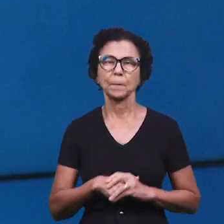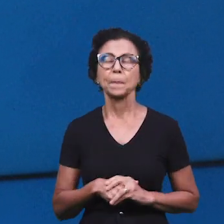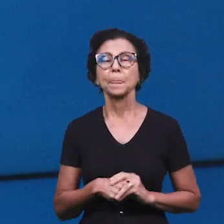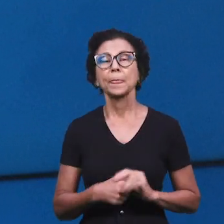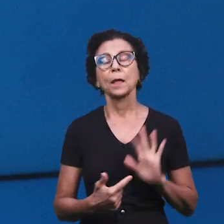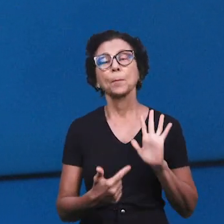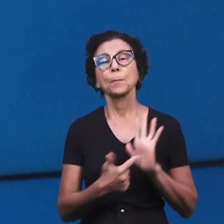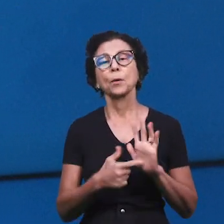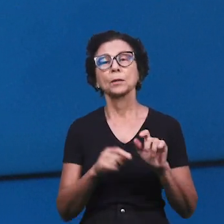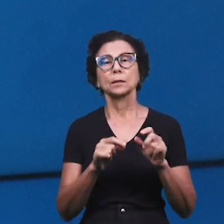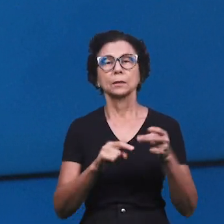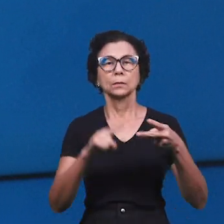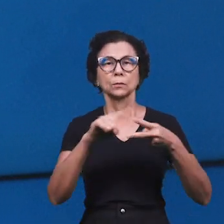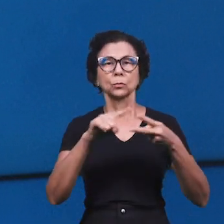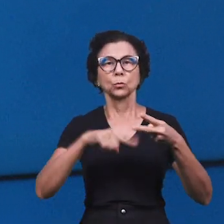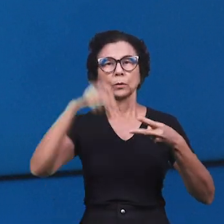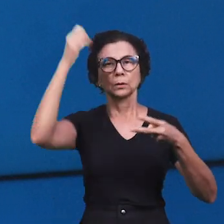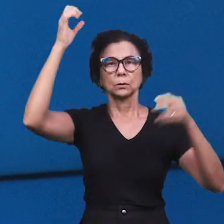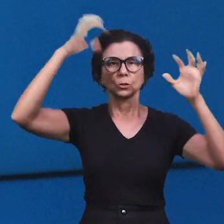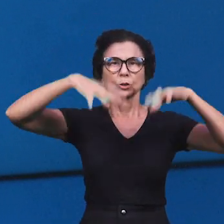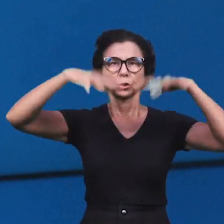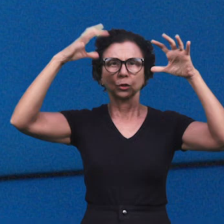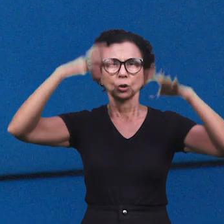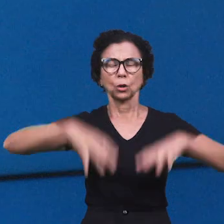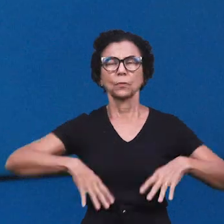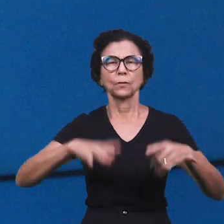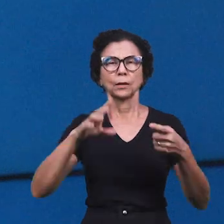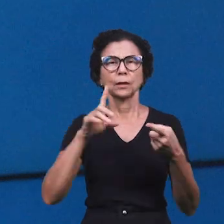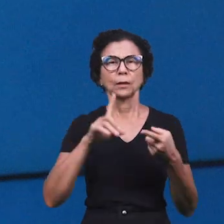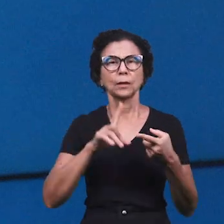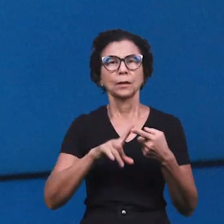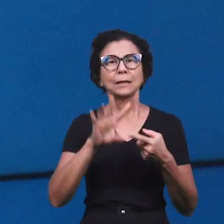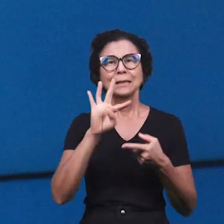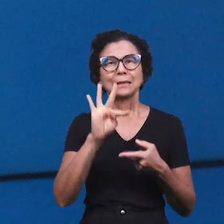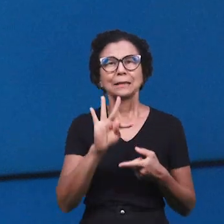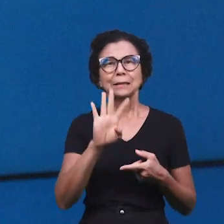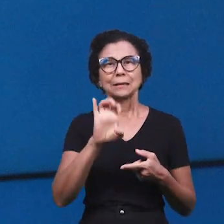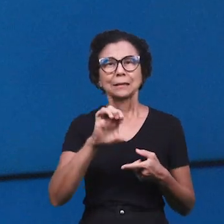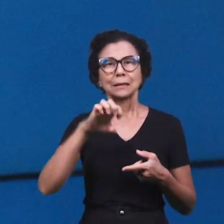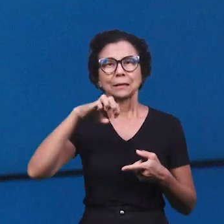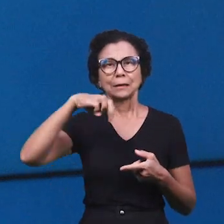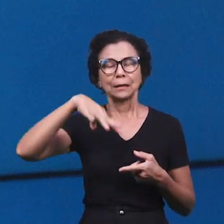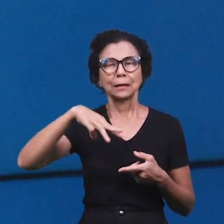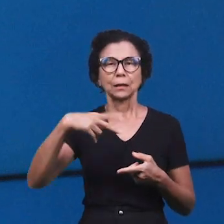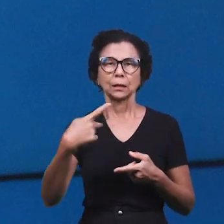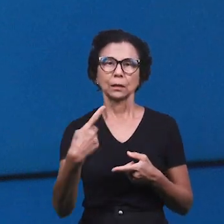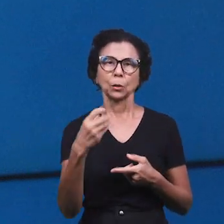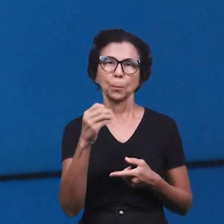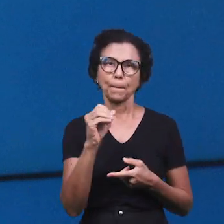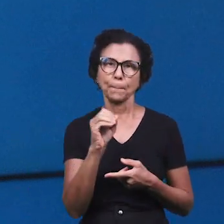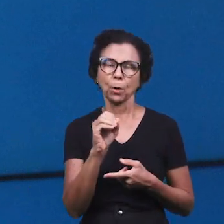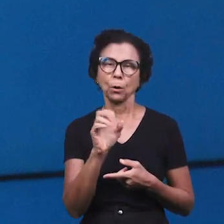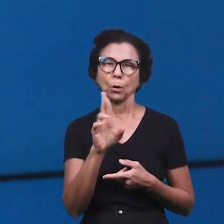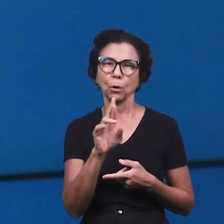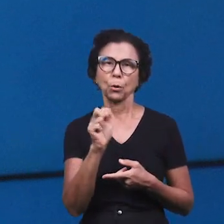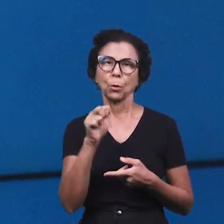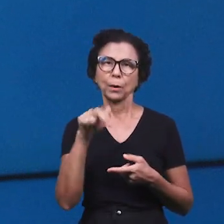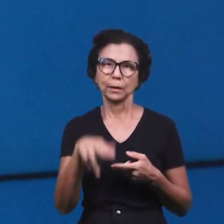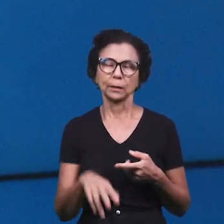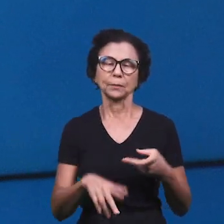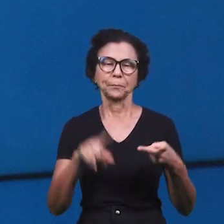da tarde do dia. Então era aquele momento em que, na chuva temporã, estava ali